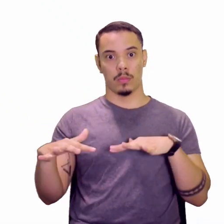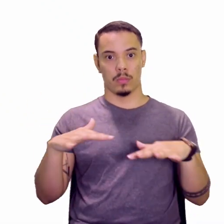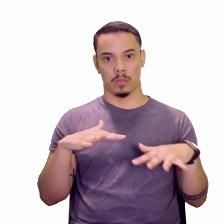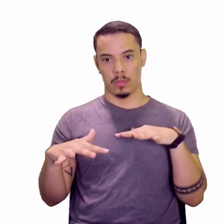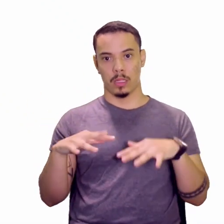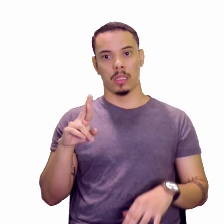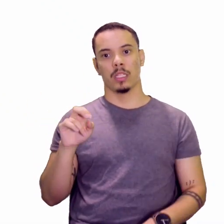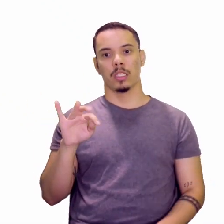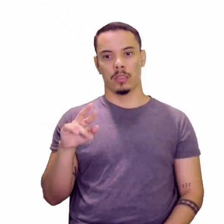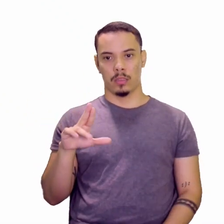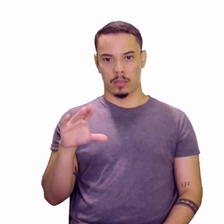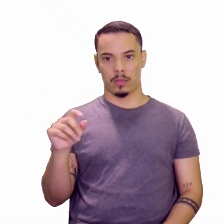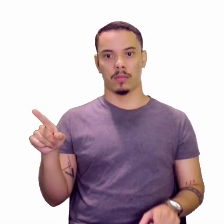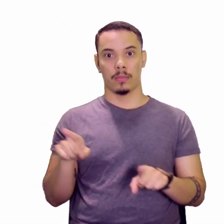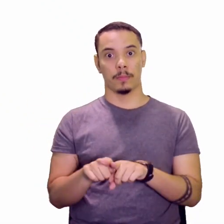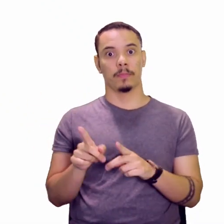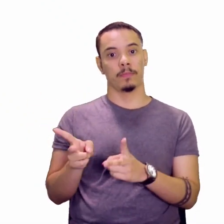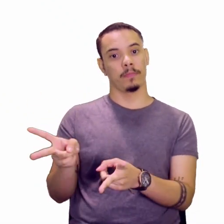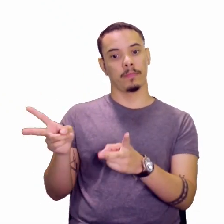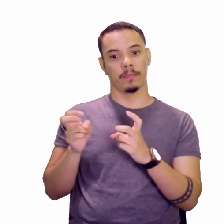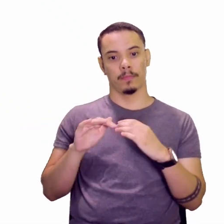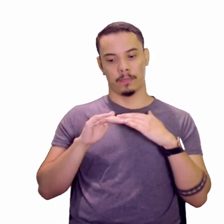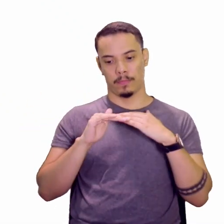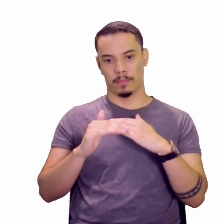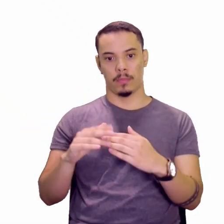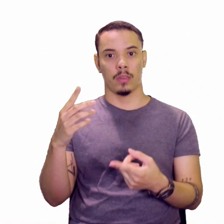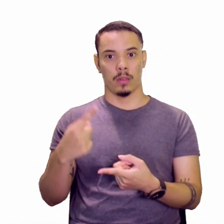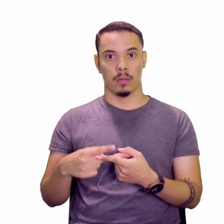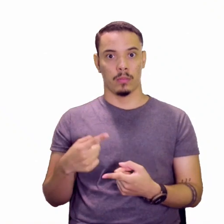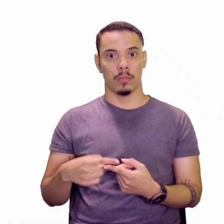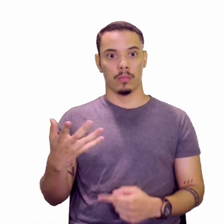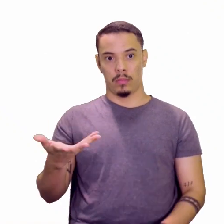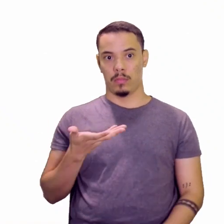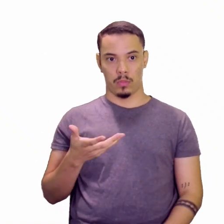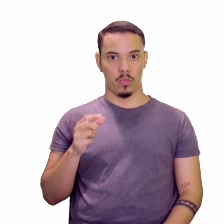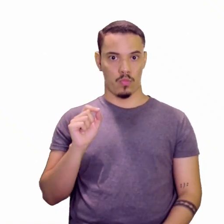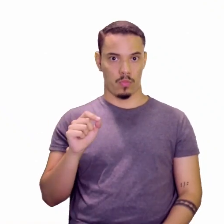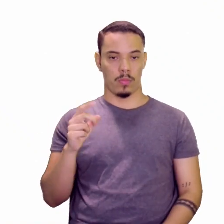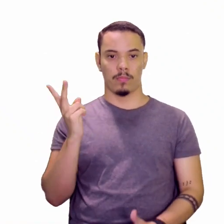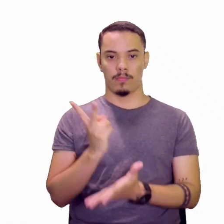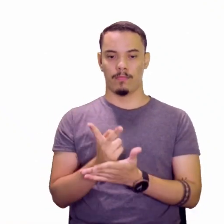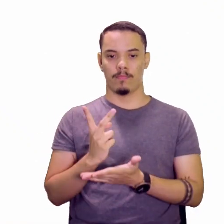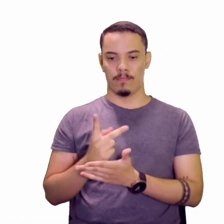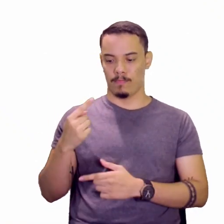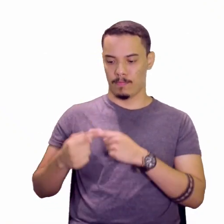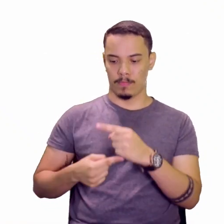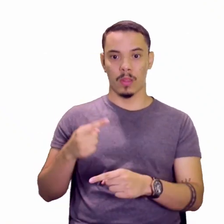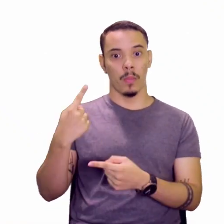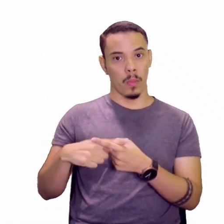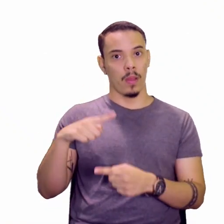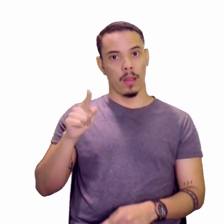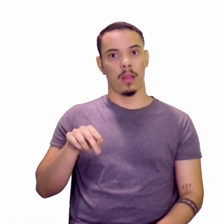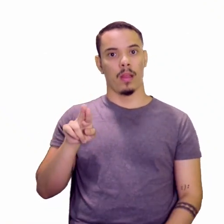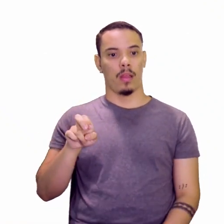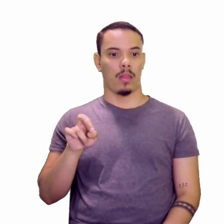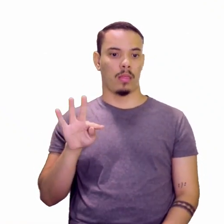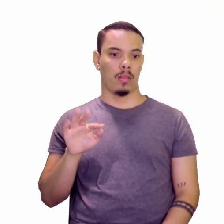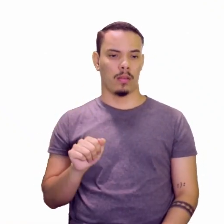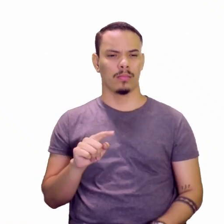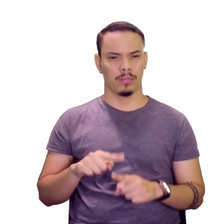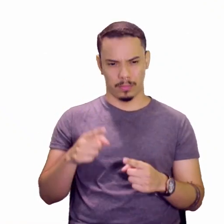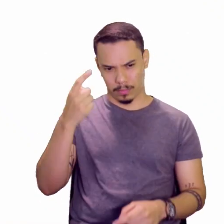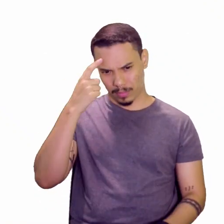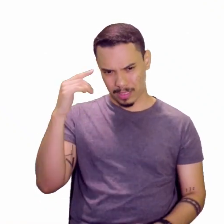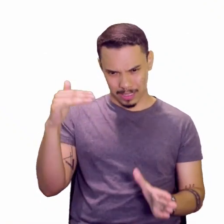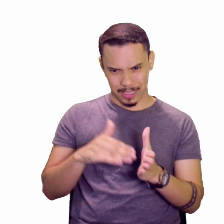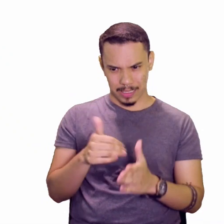retilíneo e percebemos aí que é uniforme, porque a velocidade é constante, já que é uma reta. Mas será que porque vai até 10 segundos